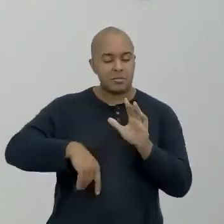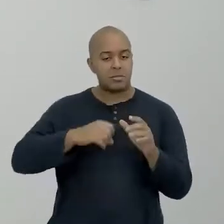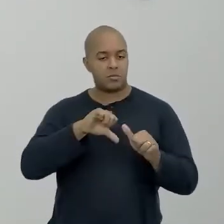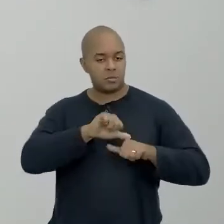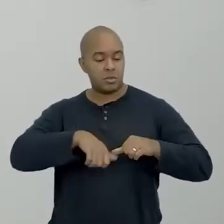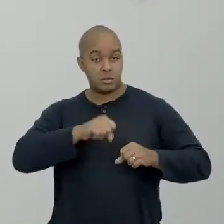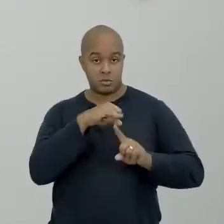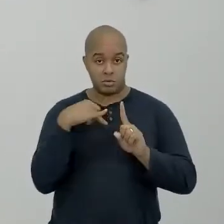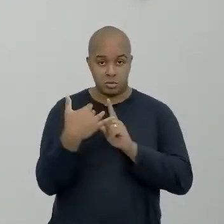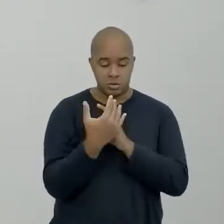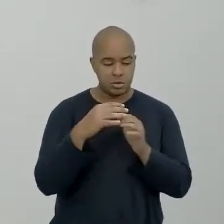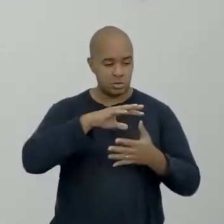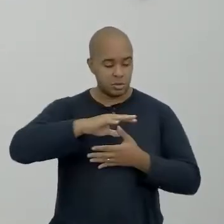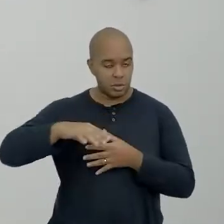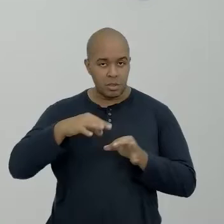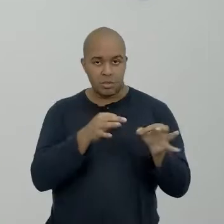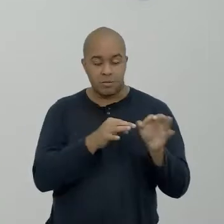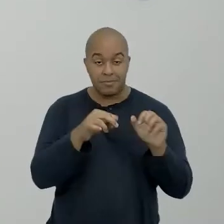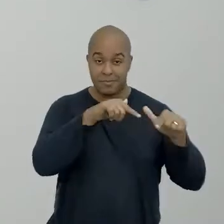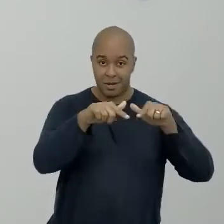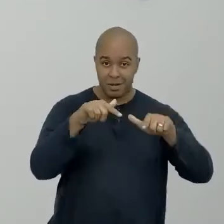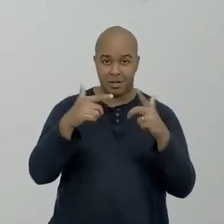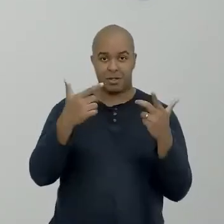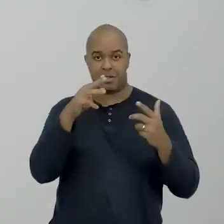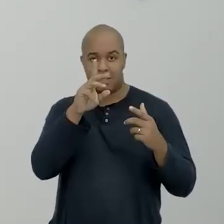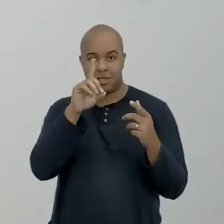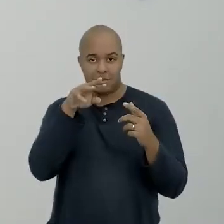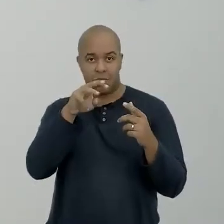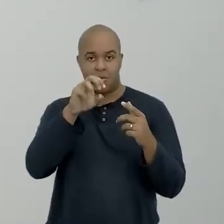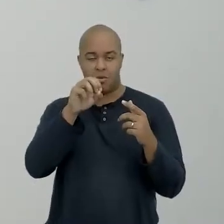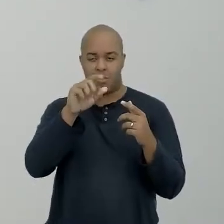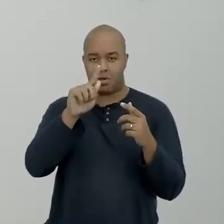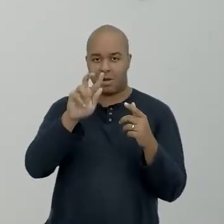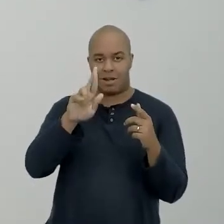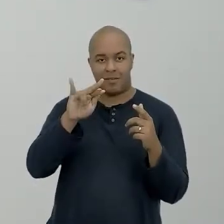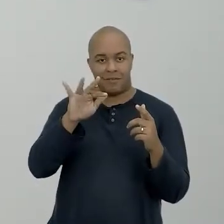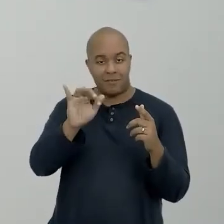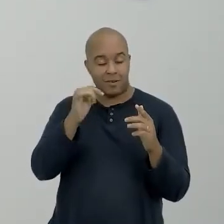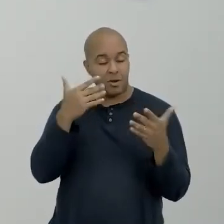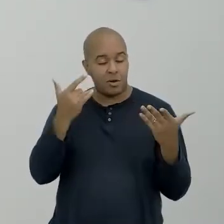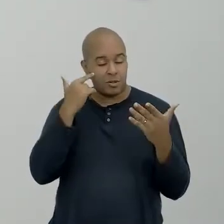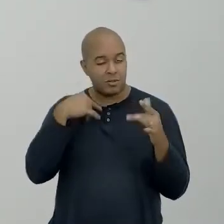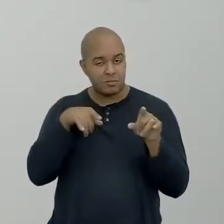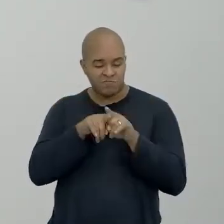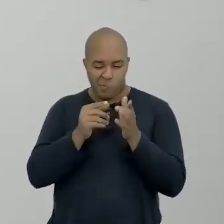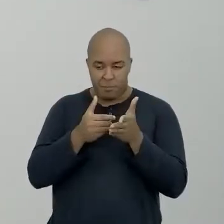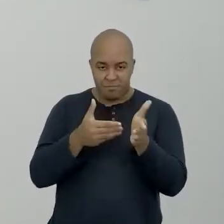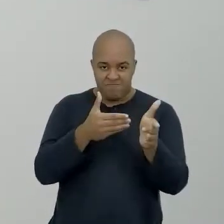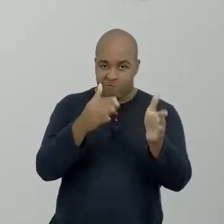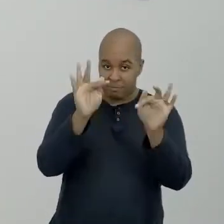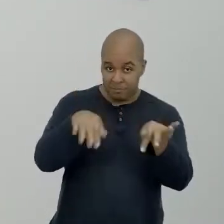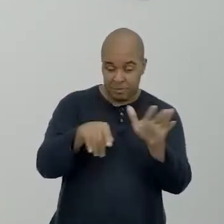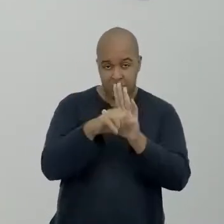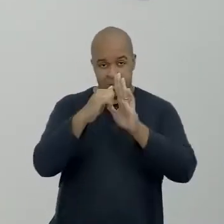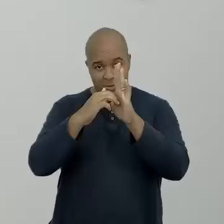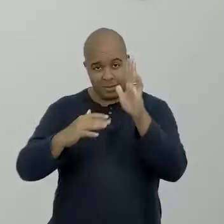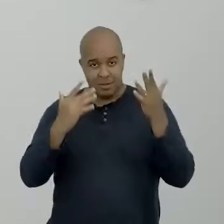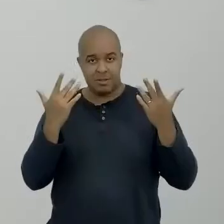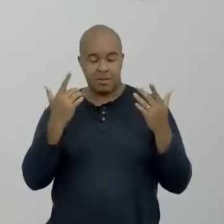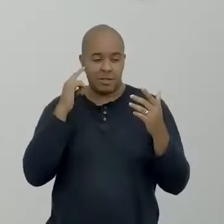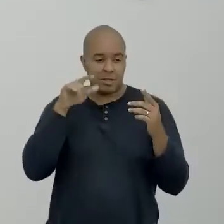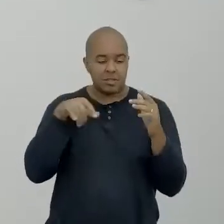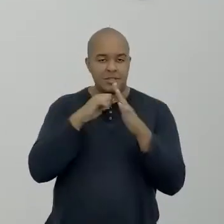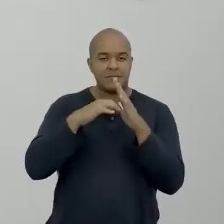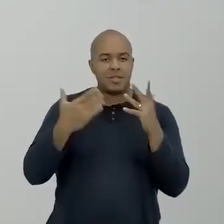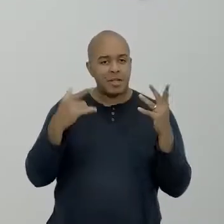Mudanças Sociais, Demografia e Trabalho. E hoje nós então vamos nos encaminhando para o final da atividade, né? Então essa